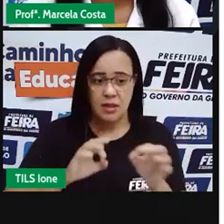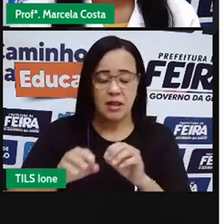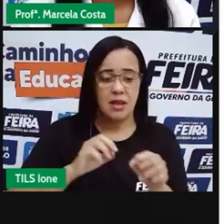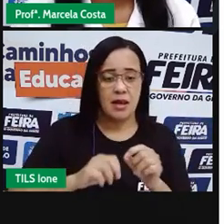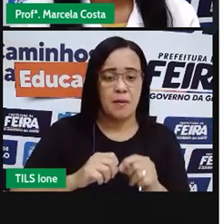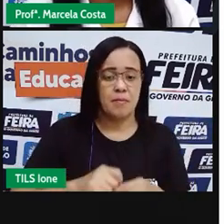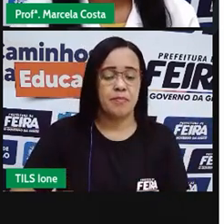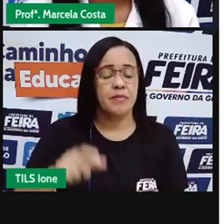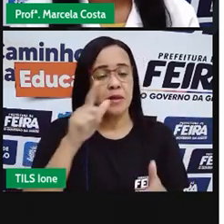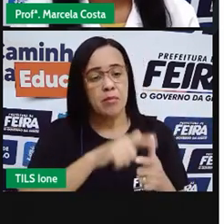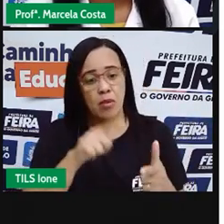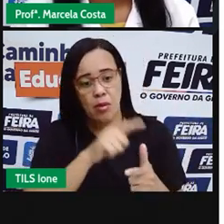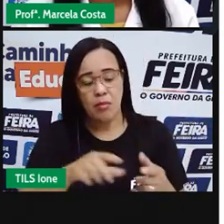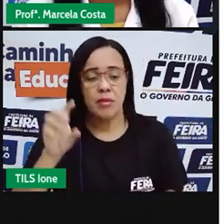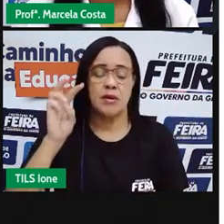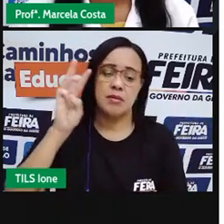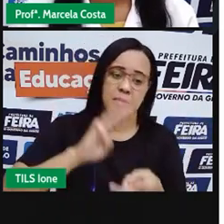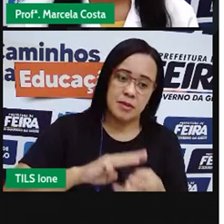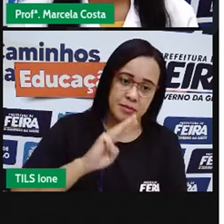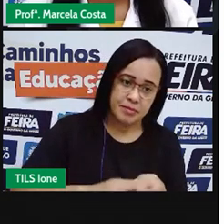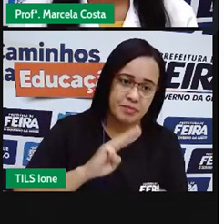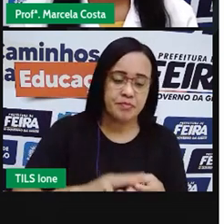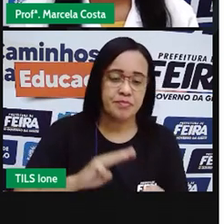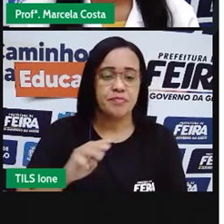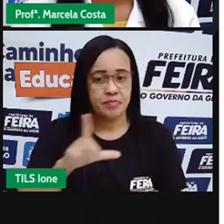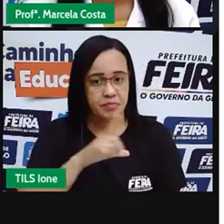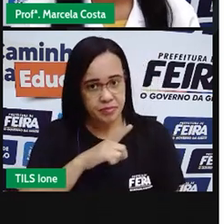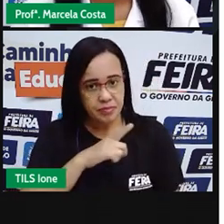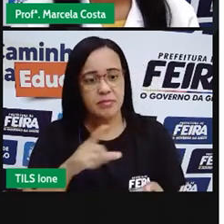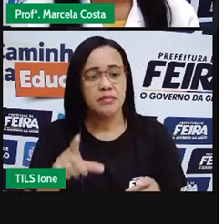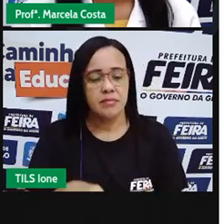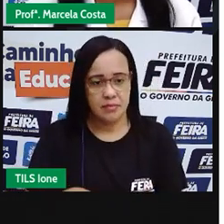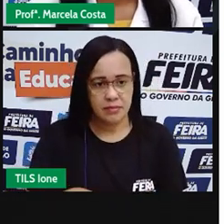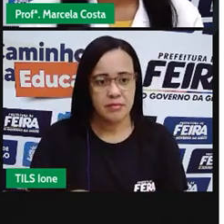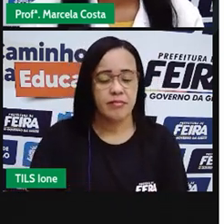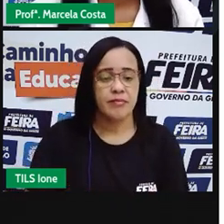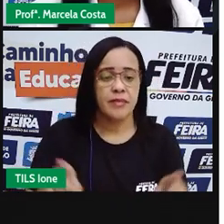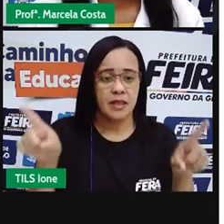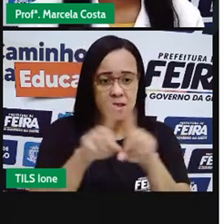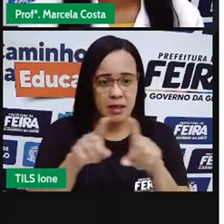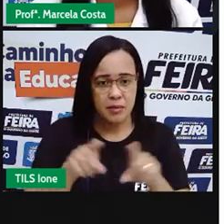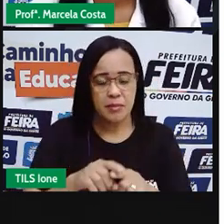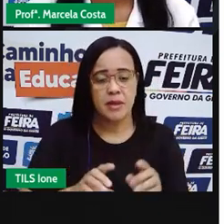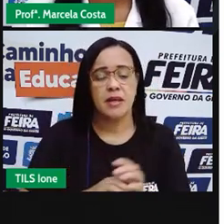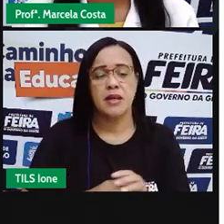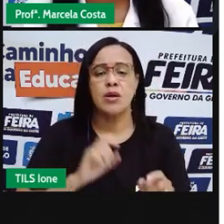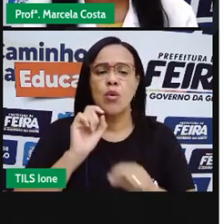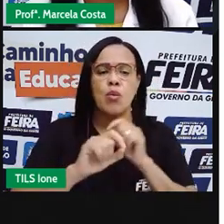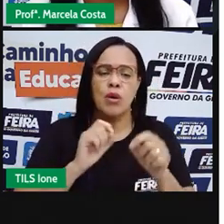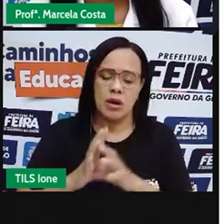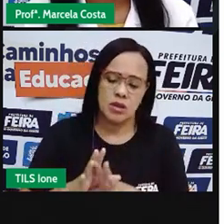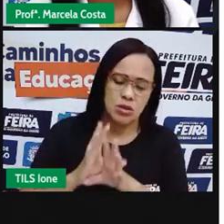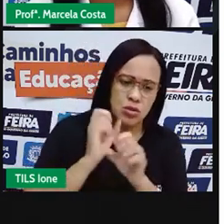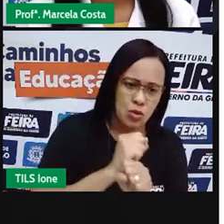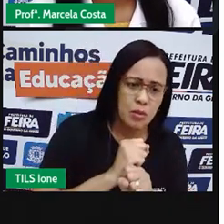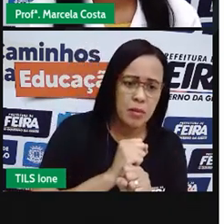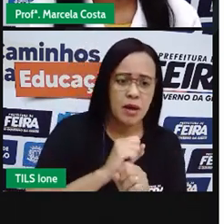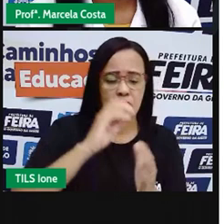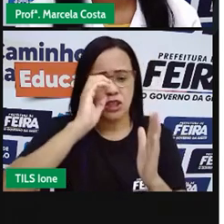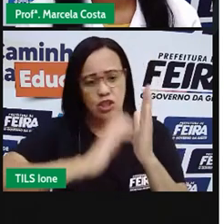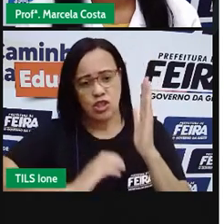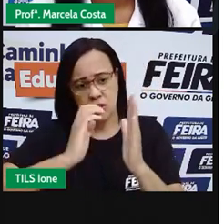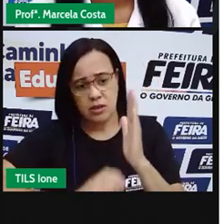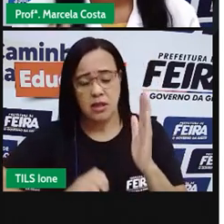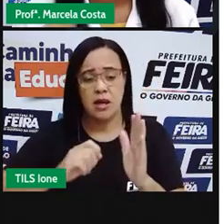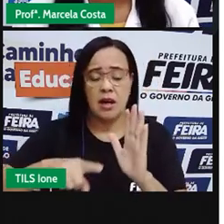problemas do campo aditivo, vendo conceitos de juntar, acrescentar,